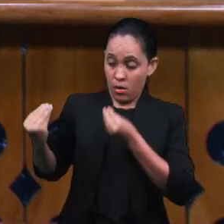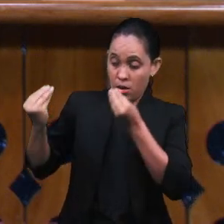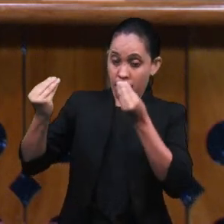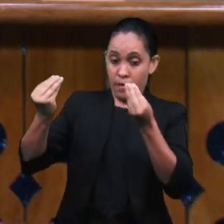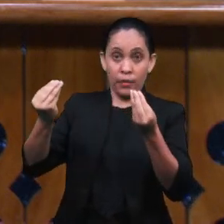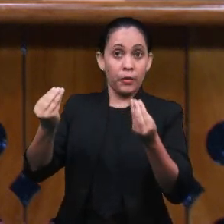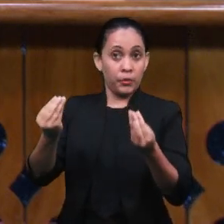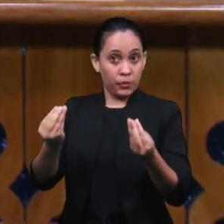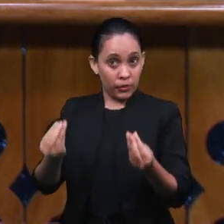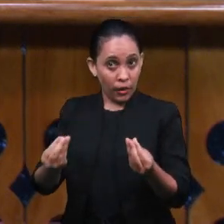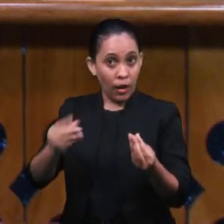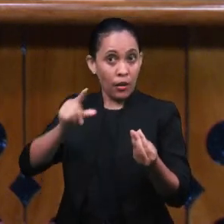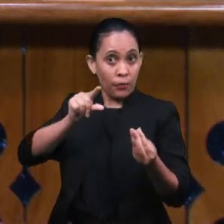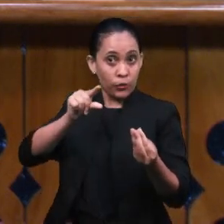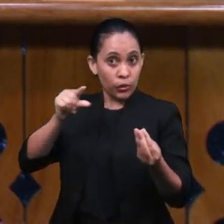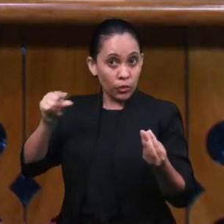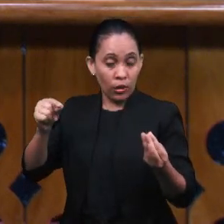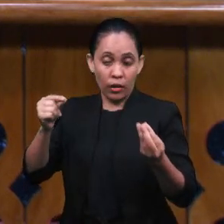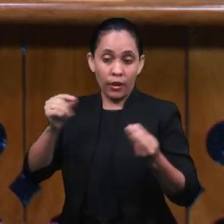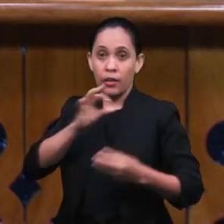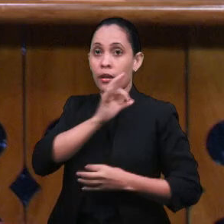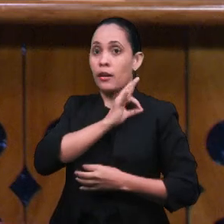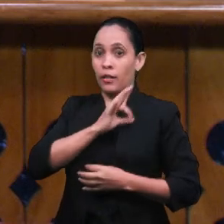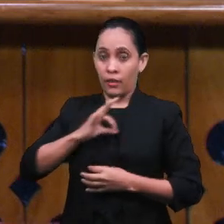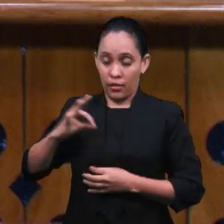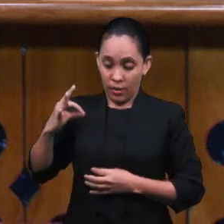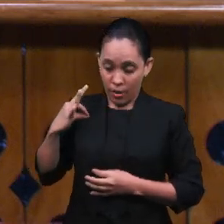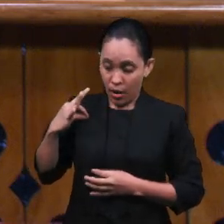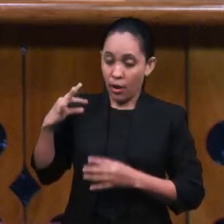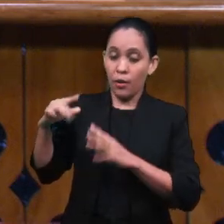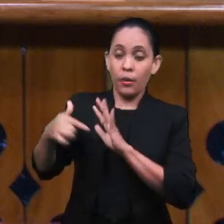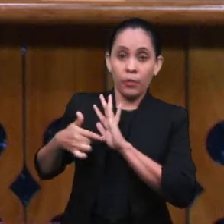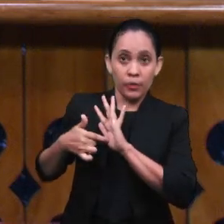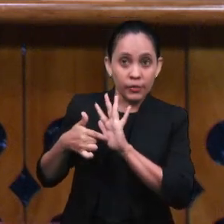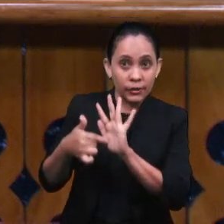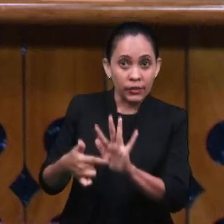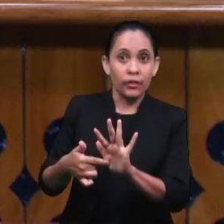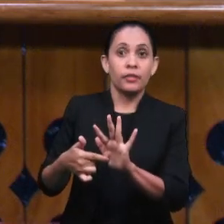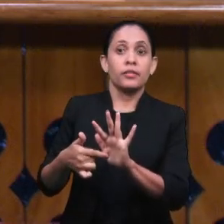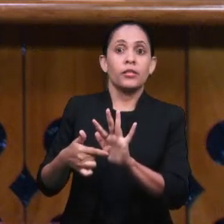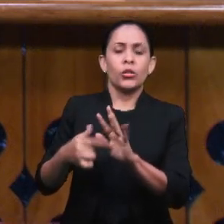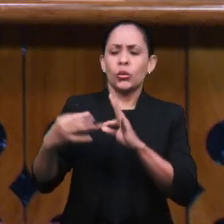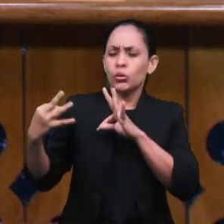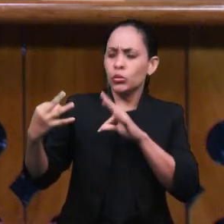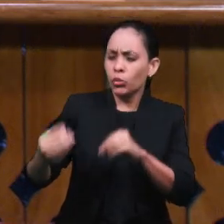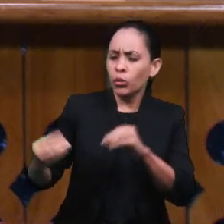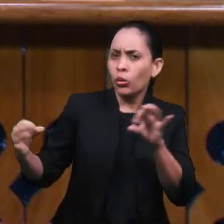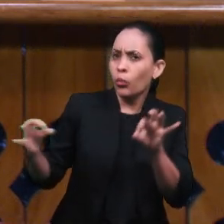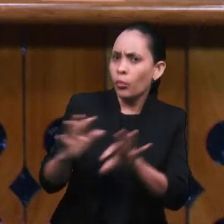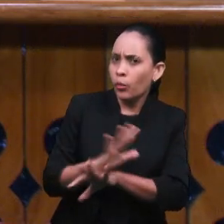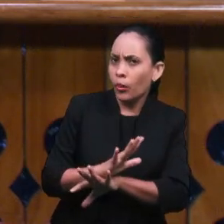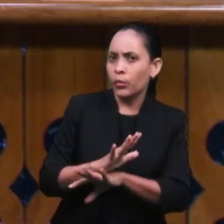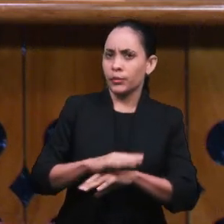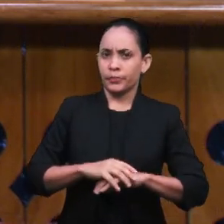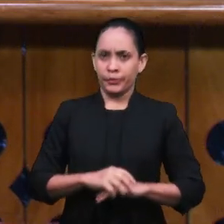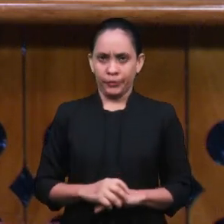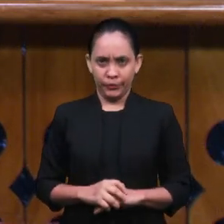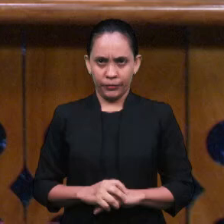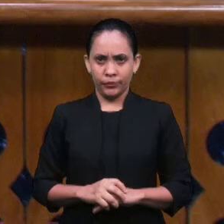os adereços, eu vou dizer quais são, eu vou providenciar tudo. Então, ele